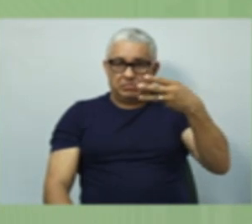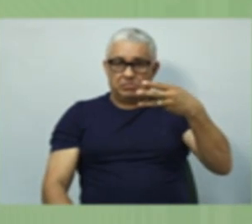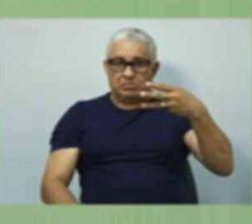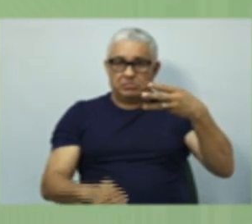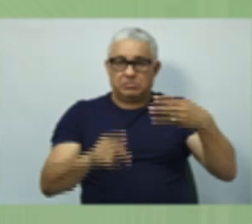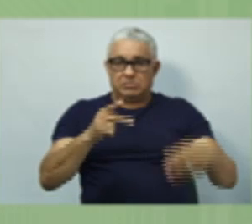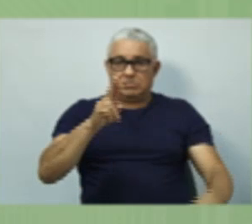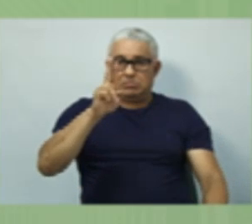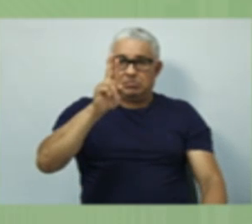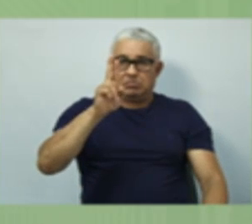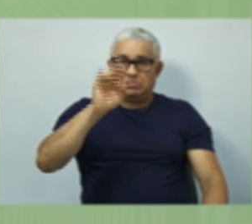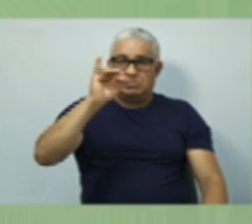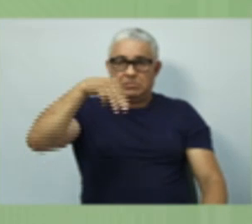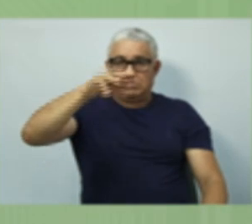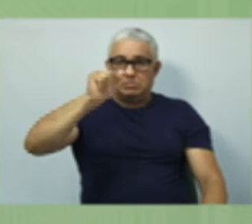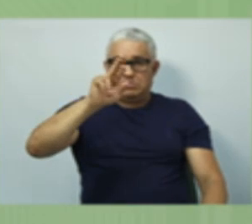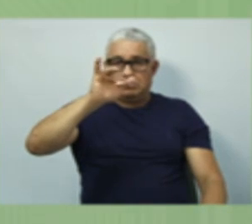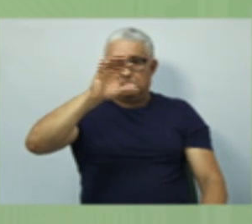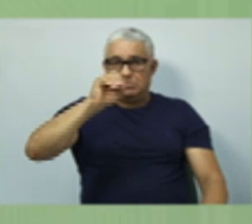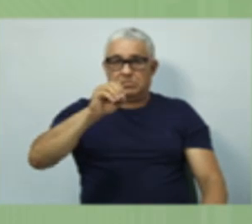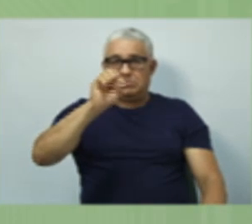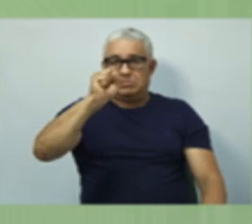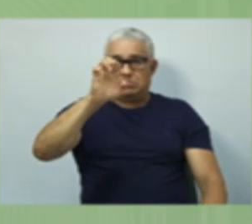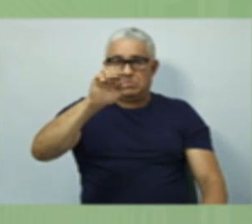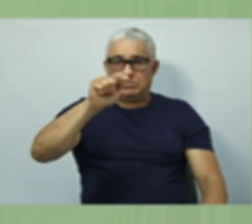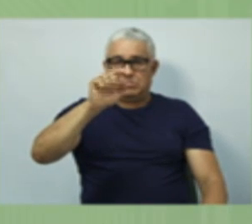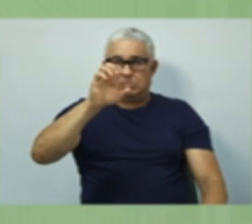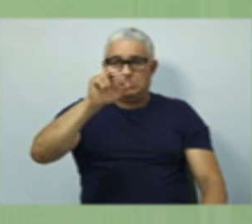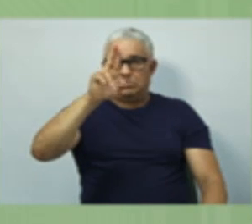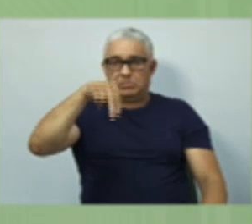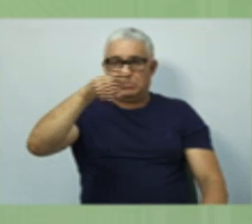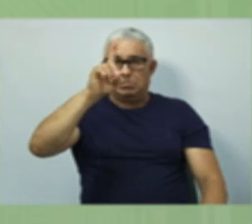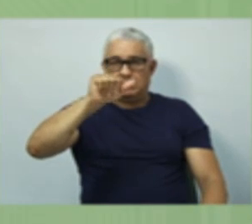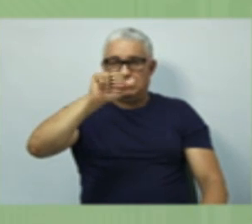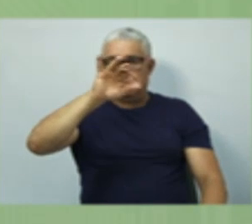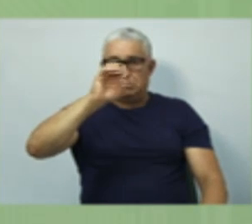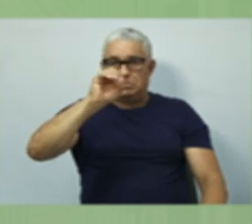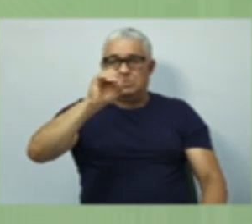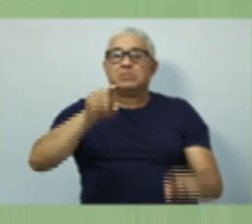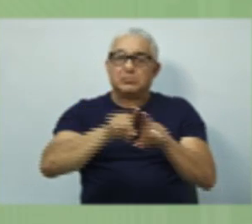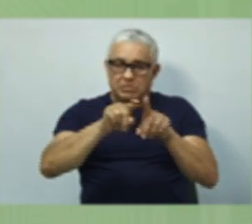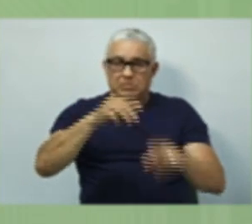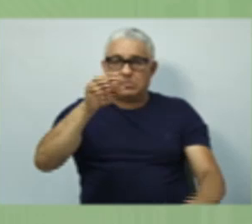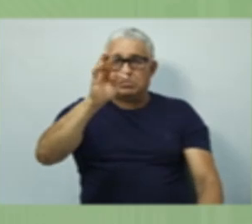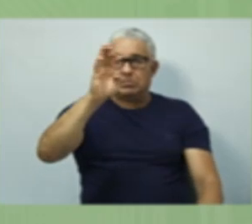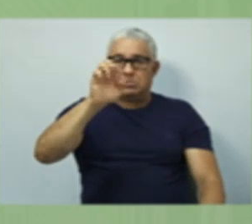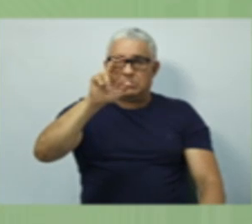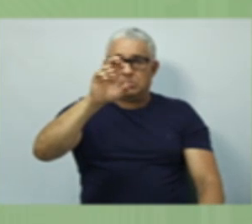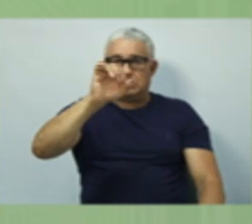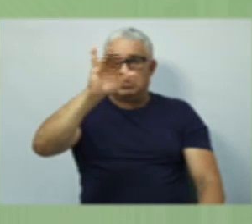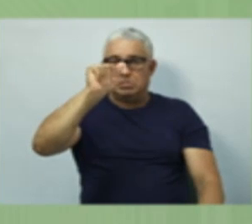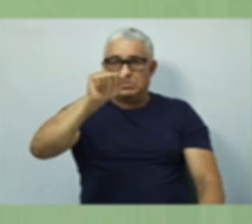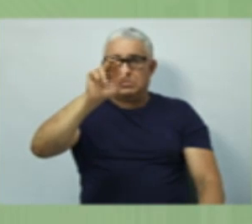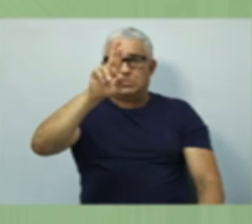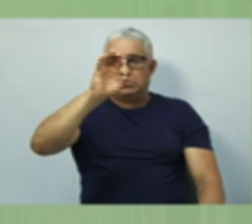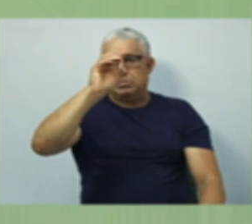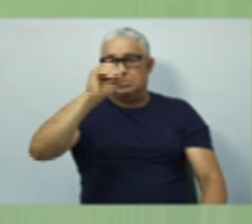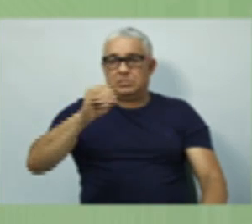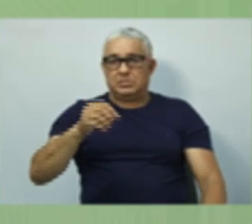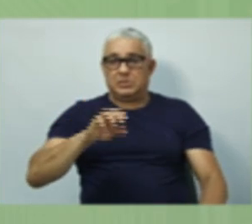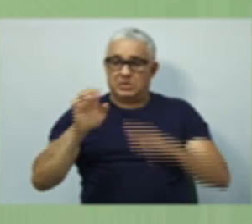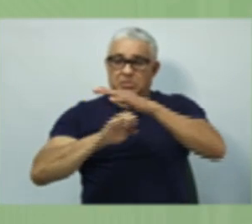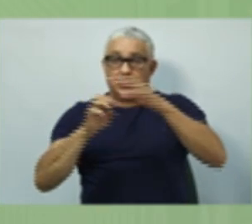terciário, que são relacionados sobre as empresas que estão ligadas diretamente ao